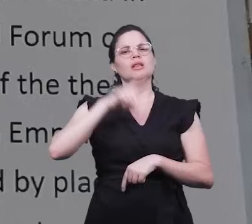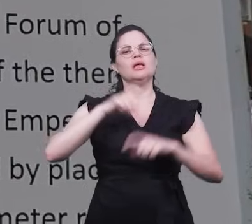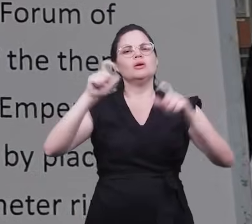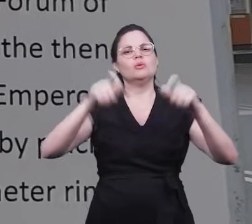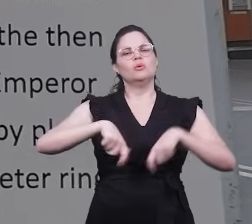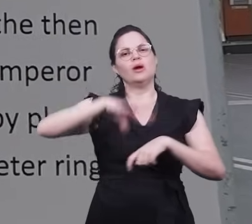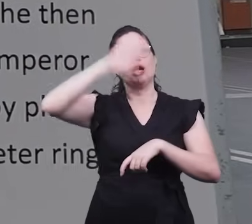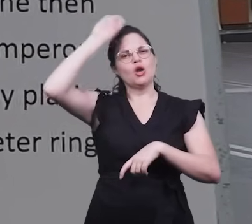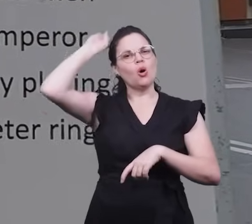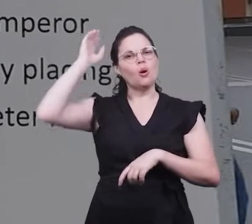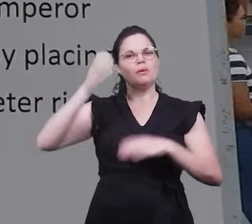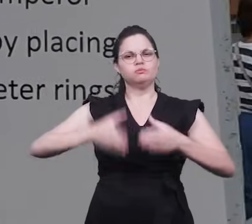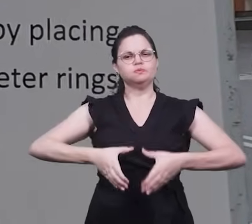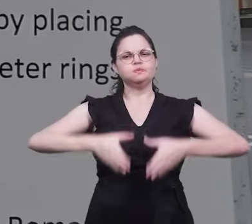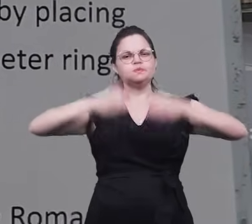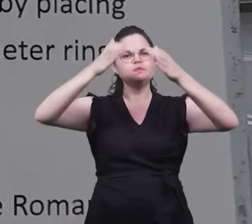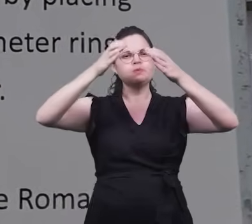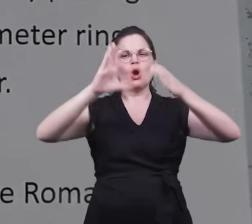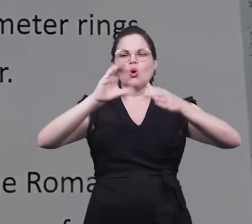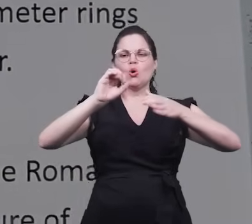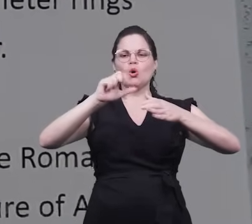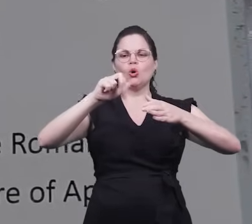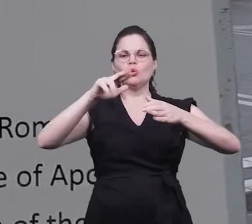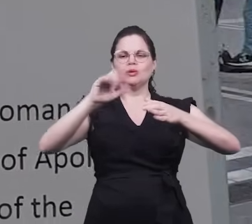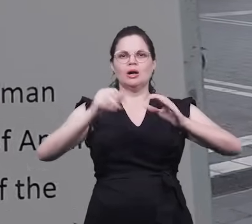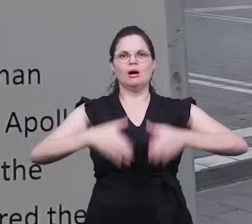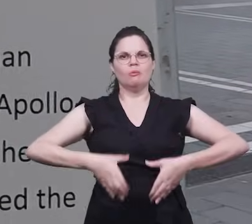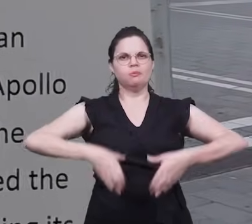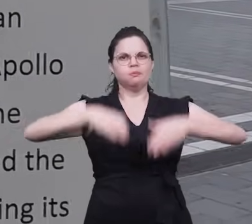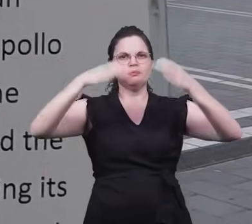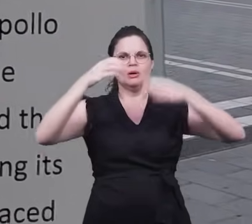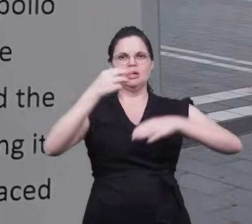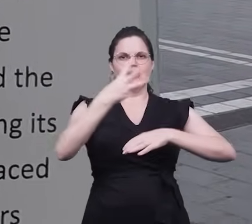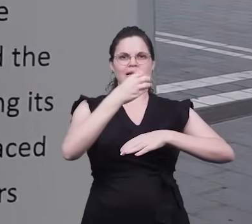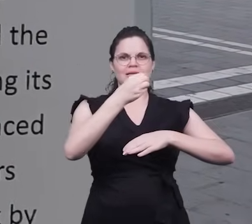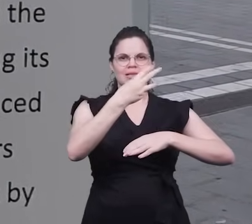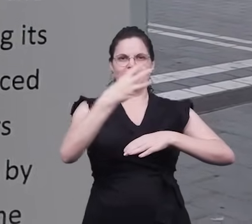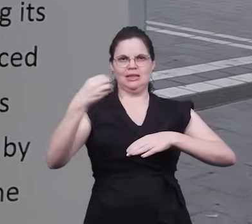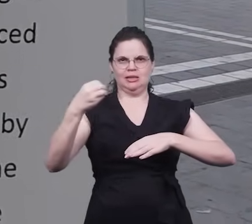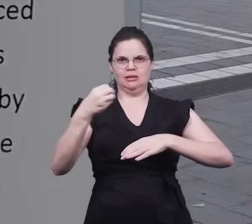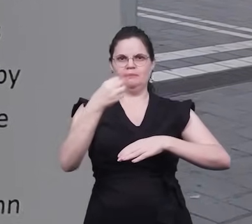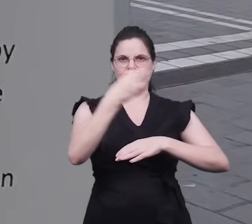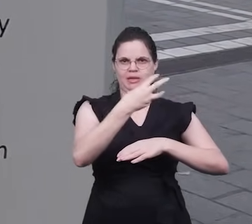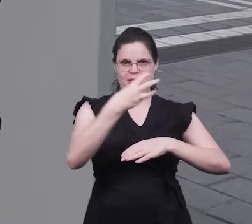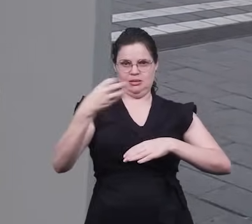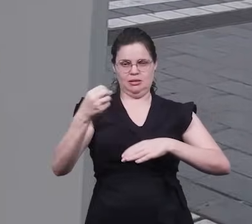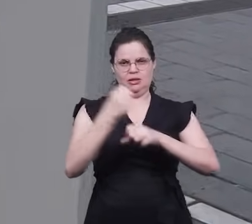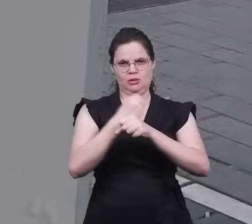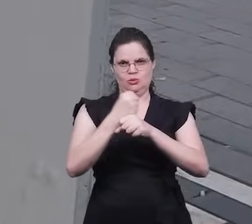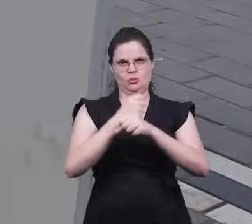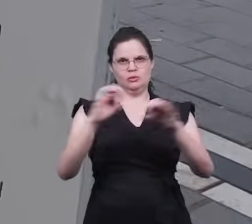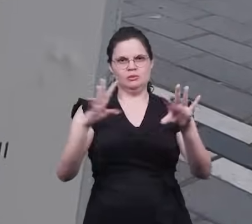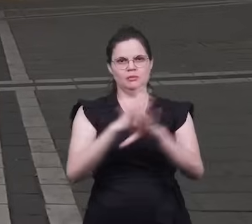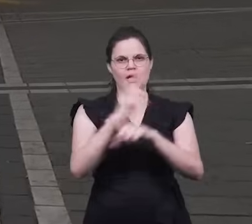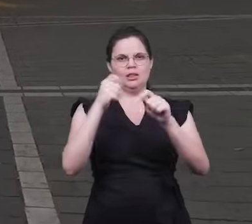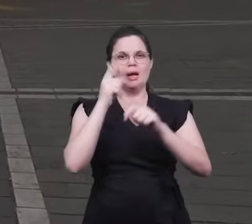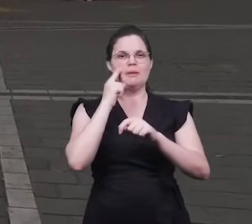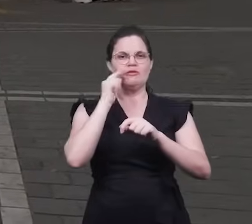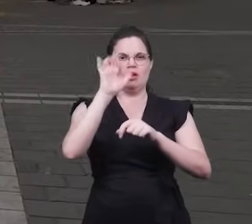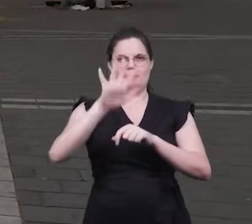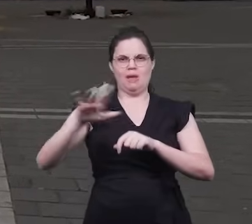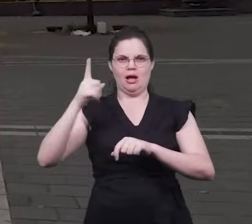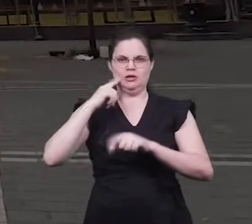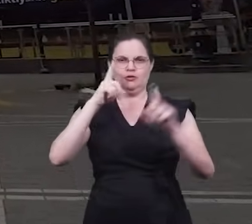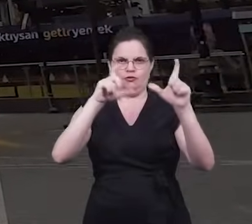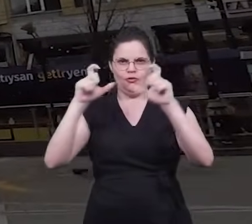foi construída em 330, ela foi terminada. Tá essa coluna aí que vai dar de ver as imagens. Ela